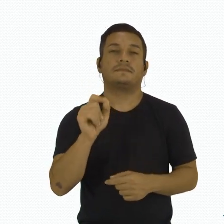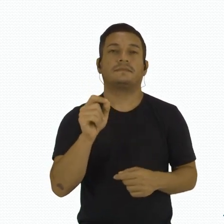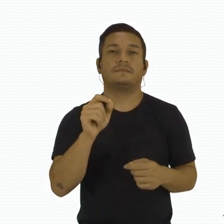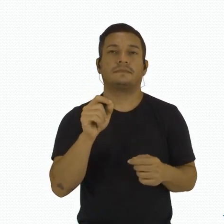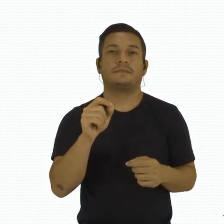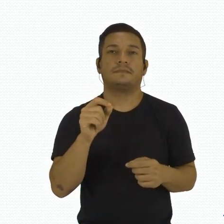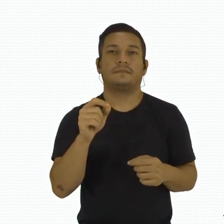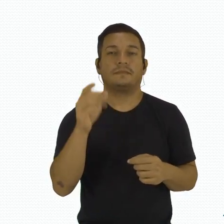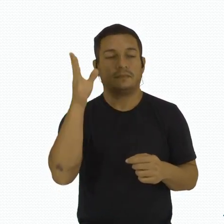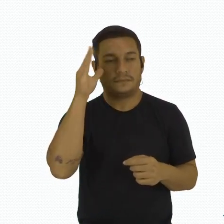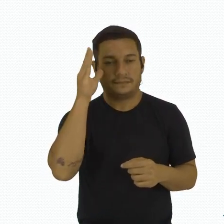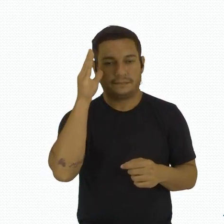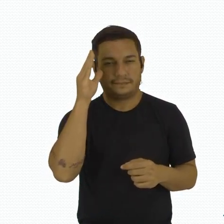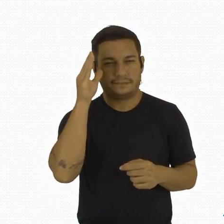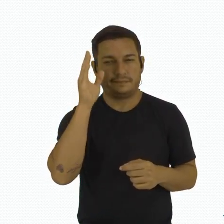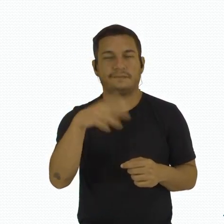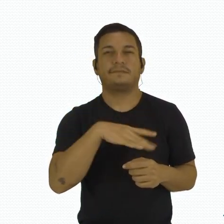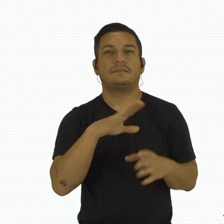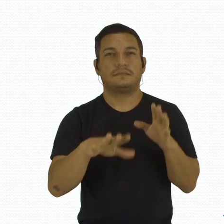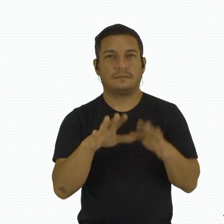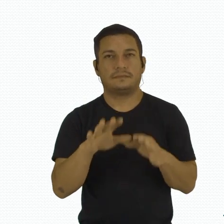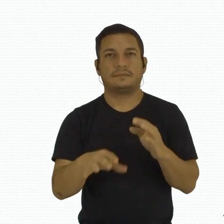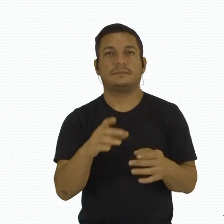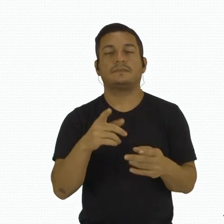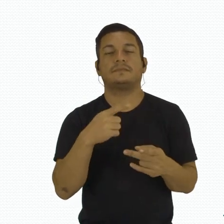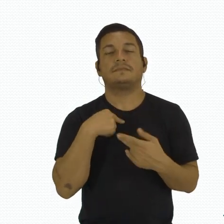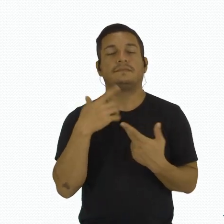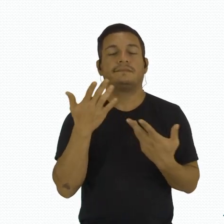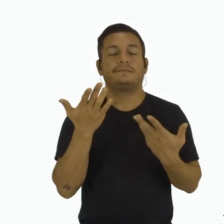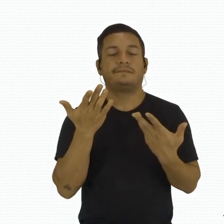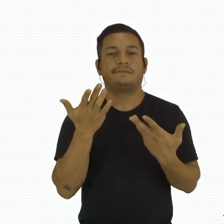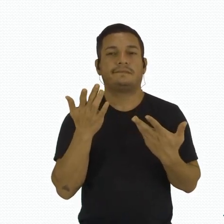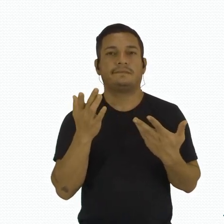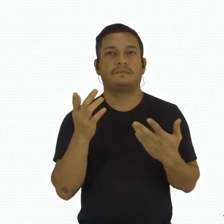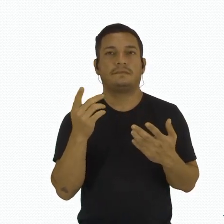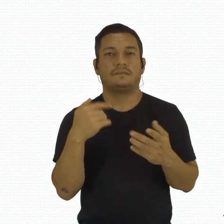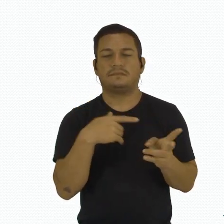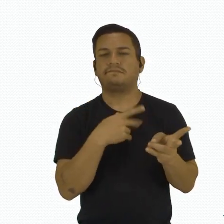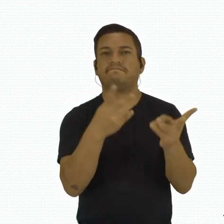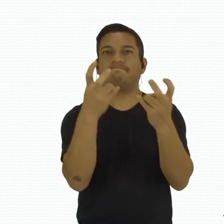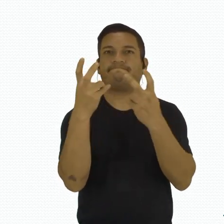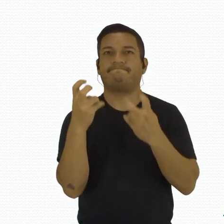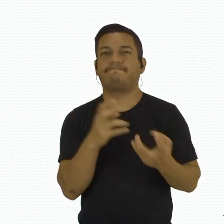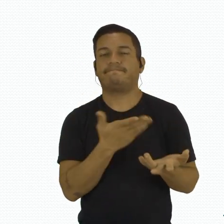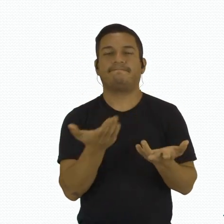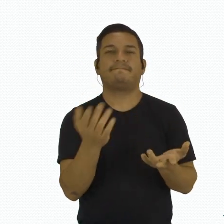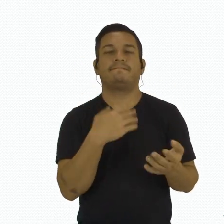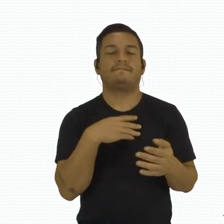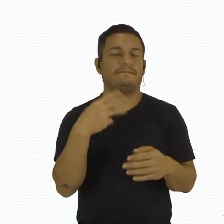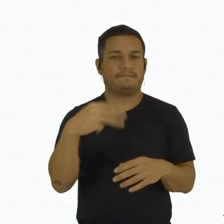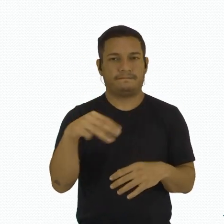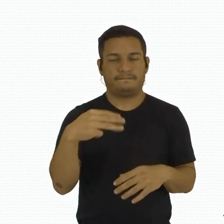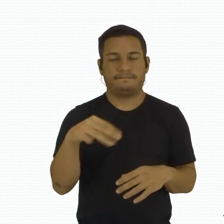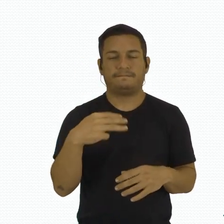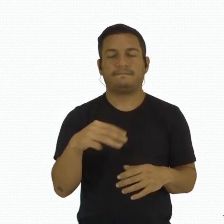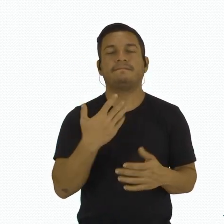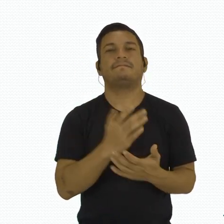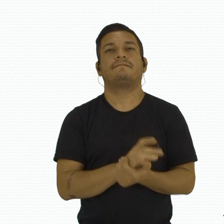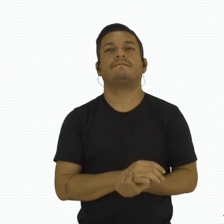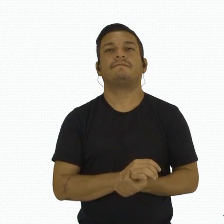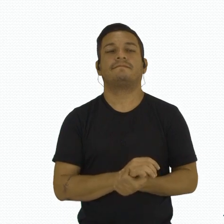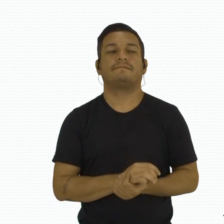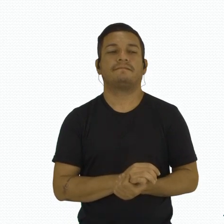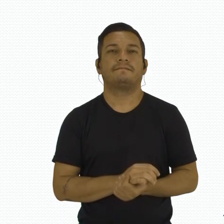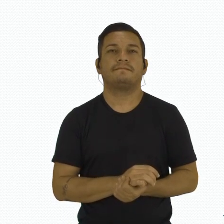propriedades, curiosidades que realmente fogem da nossa percepção, né, ali de matemáticos, né?